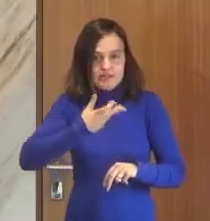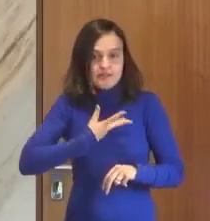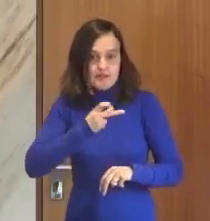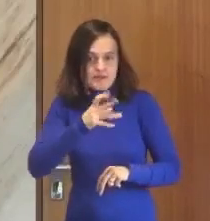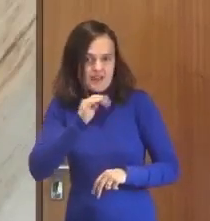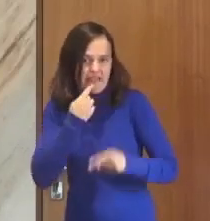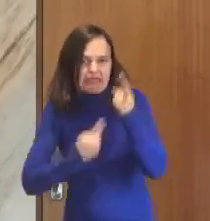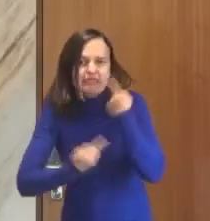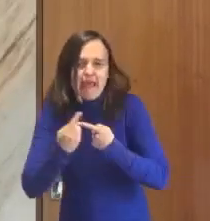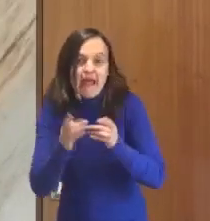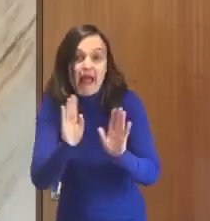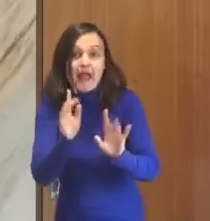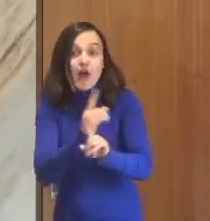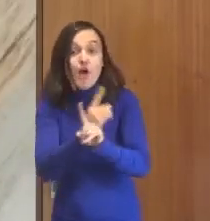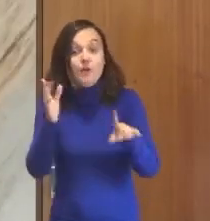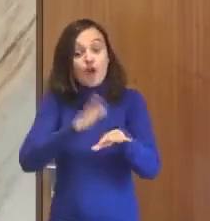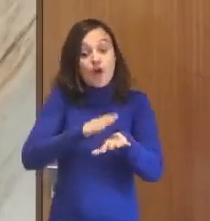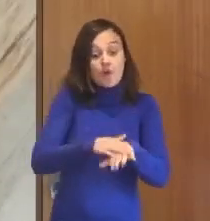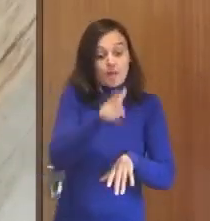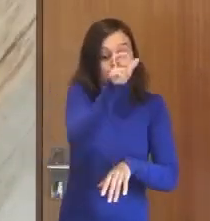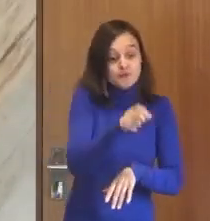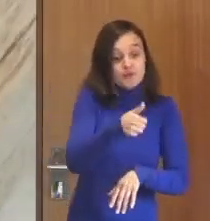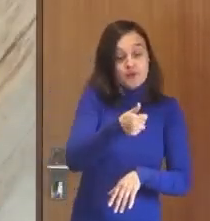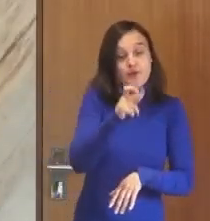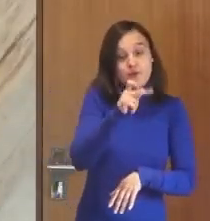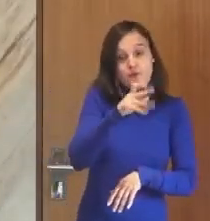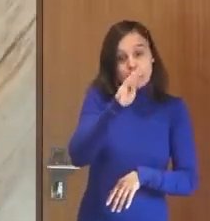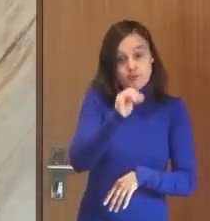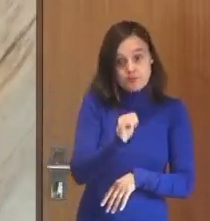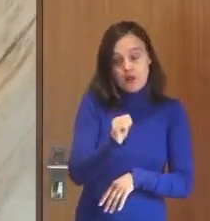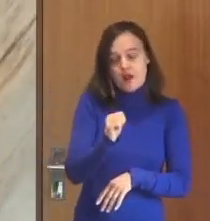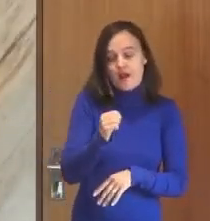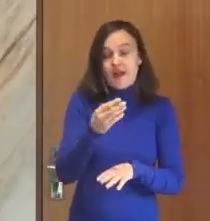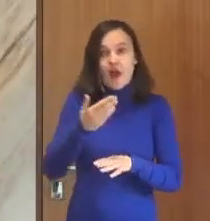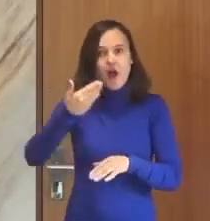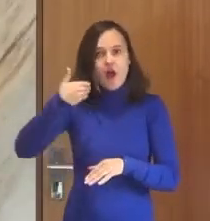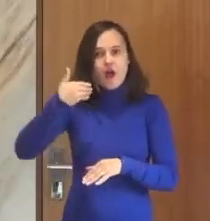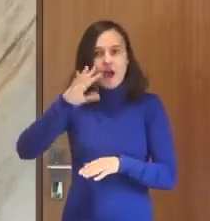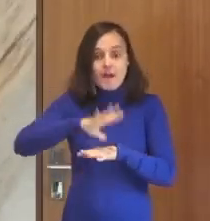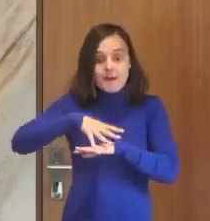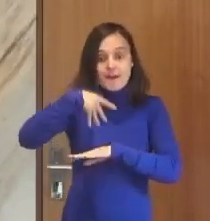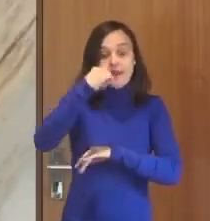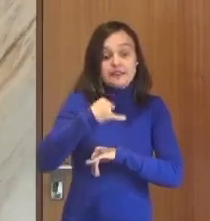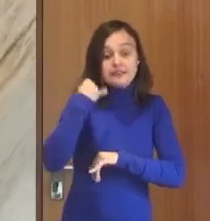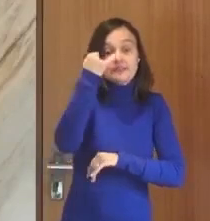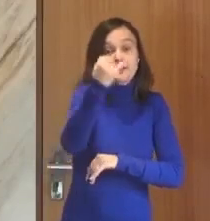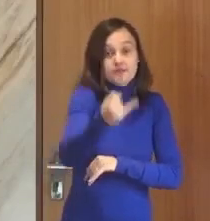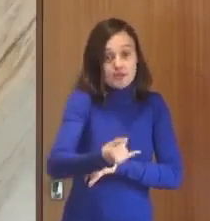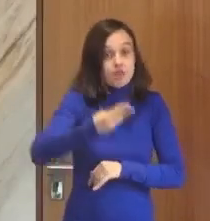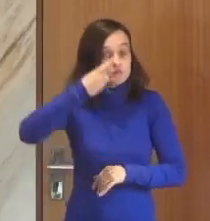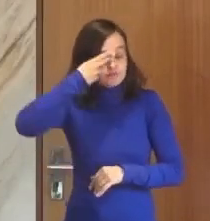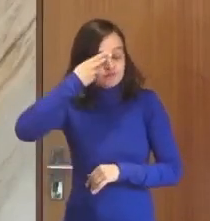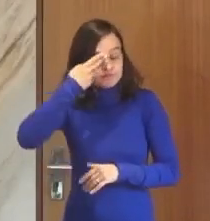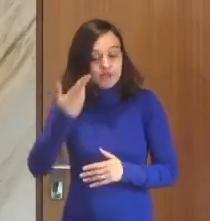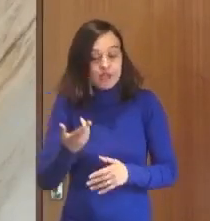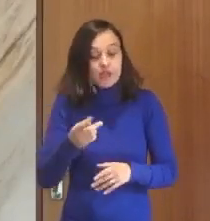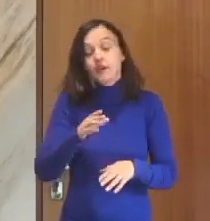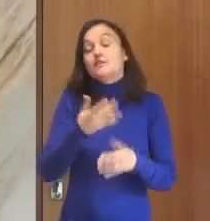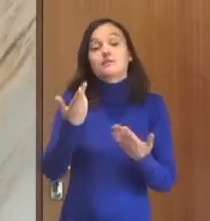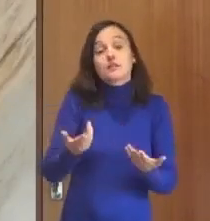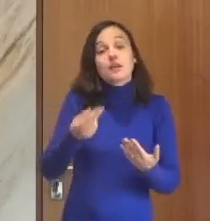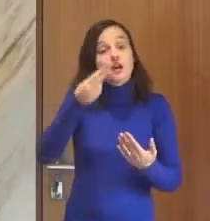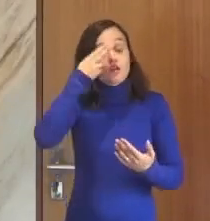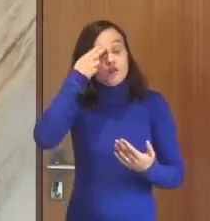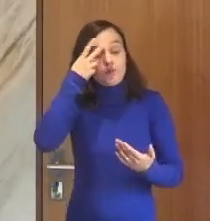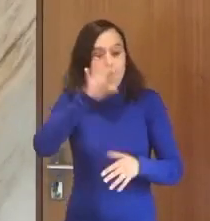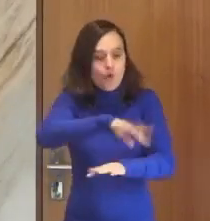sendo Brás Garcia de Mascarenhas muito posterior a Luís Vaz de Camões, e sendo Luís de Camões